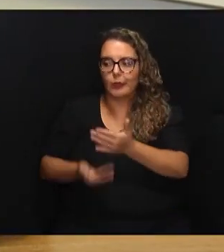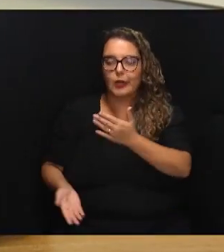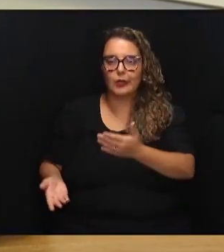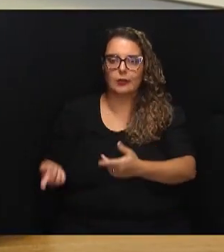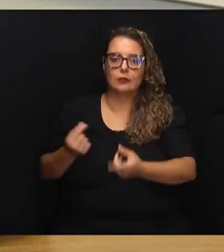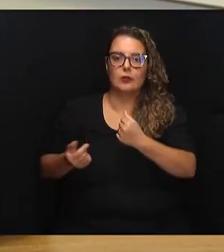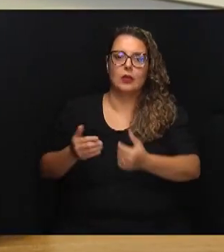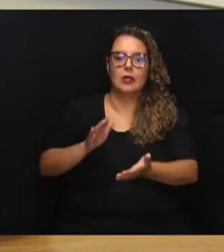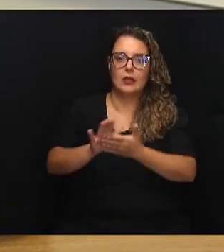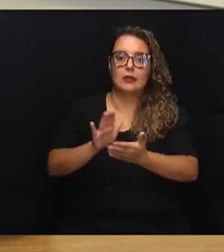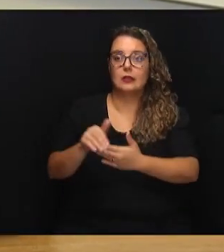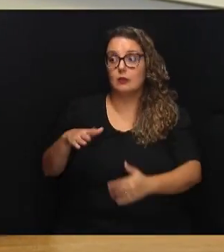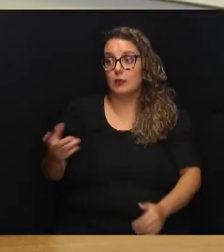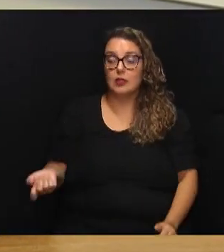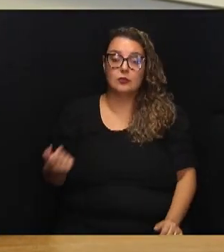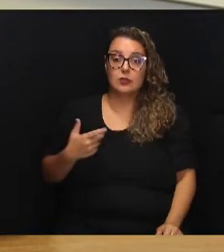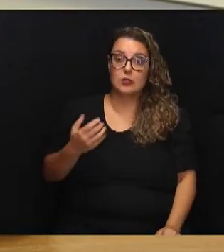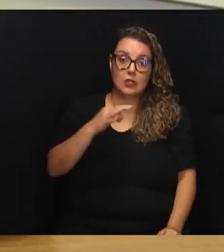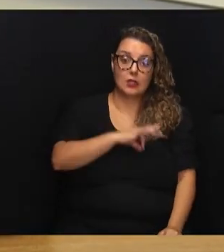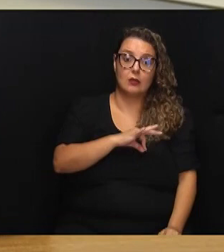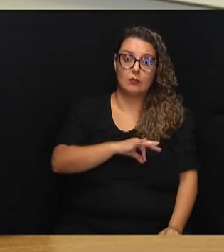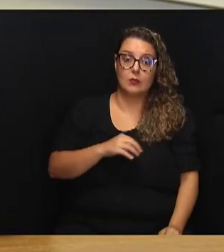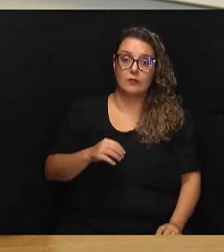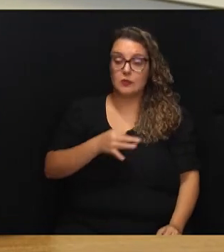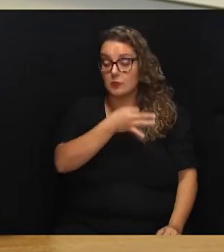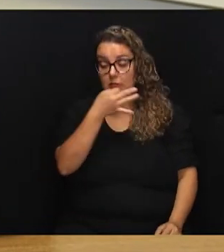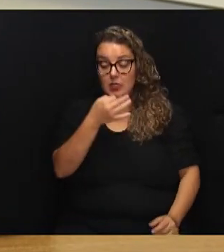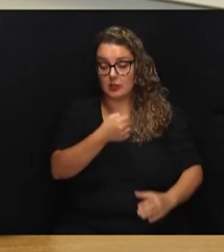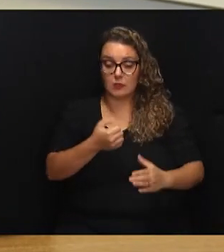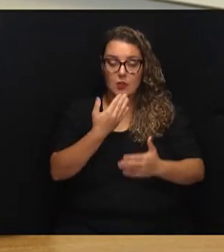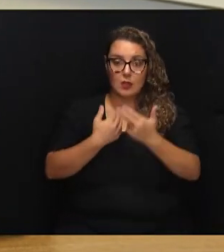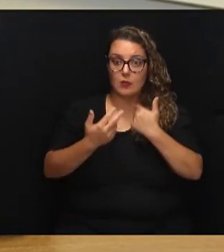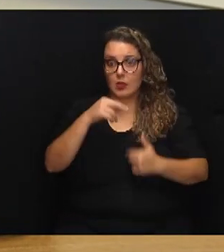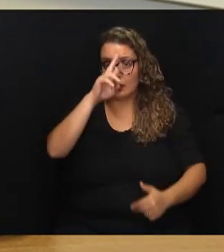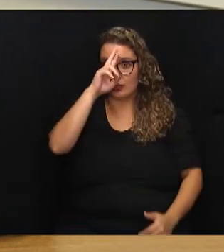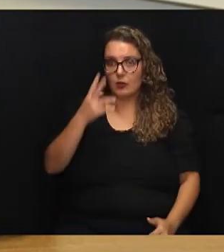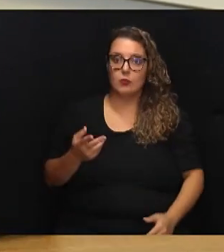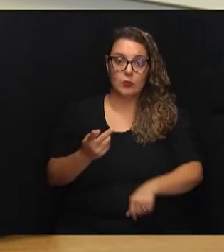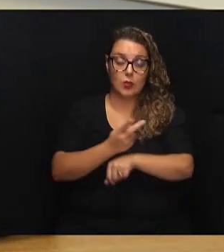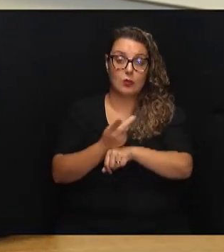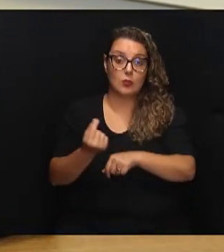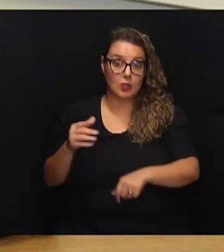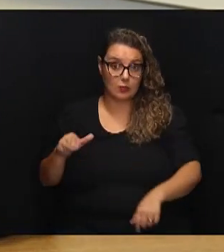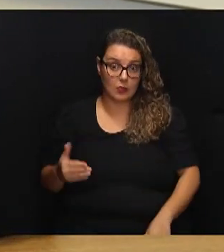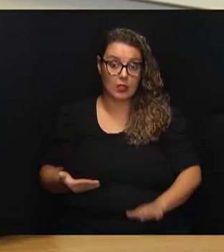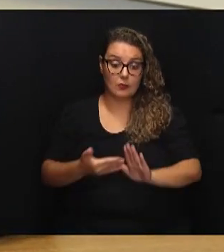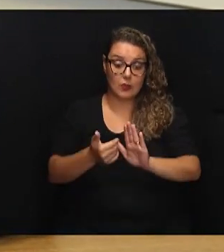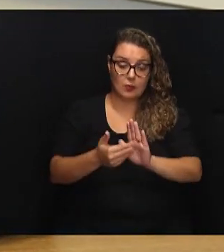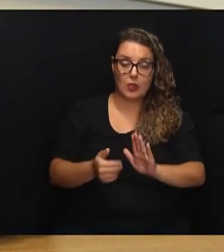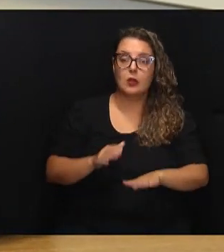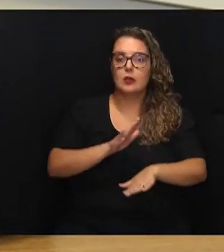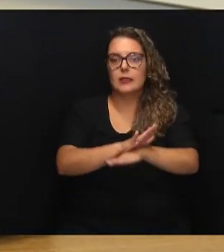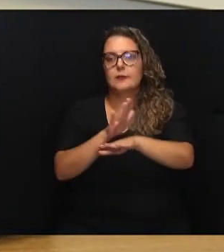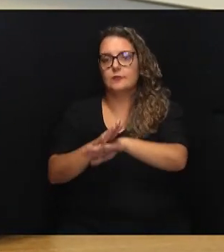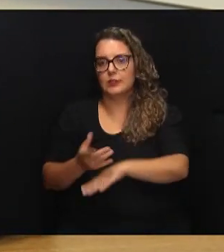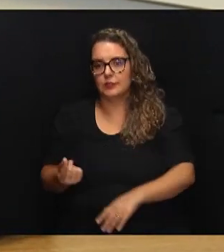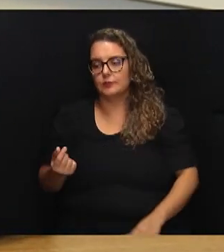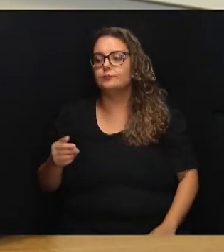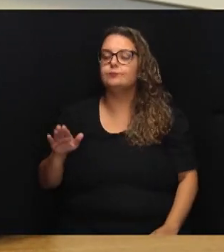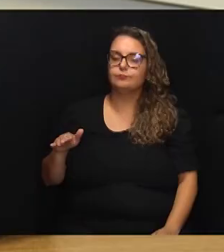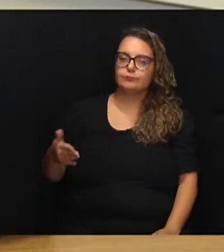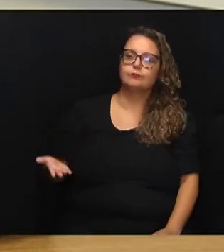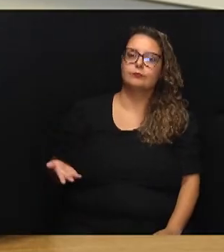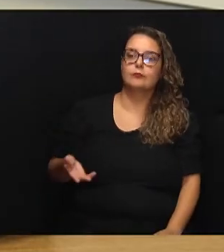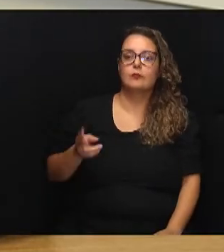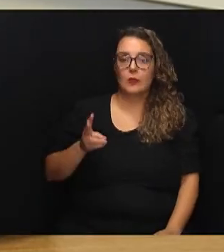para fazer um excelente almoço. Então essas opções de substituições, de procurar promoções e descontos, elas vão ajudar você a baratear, mas